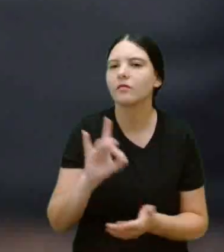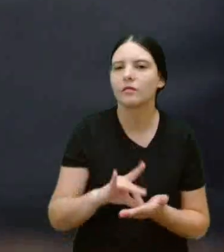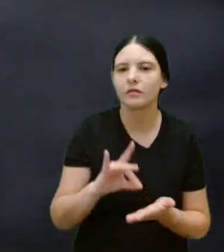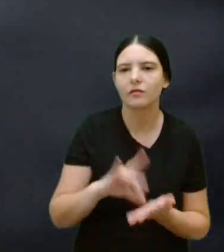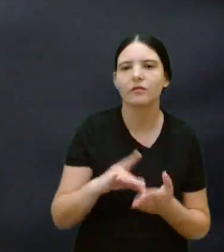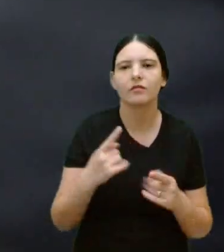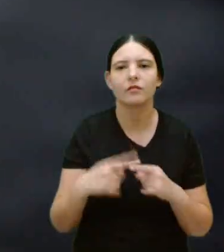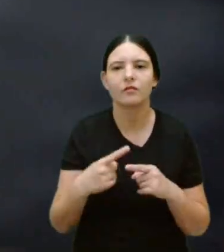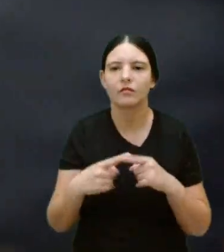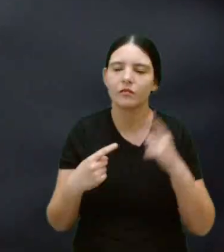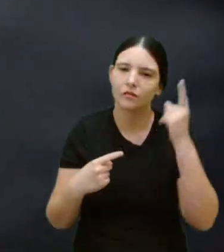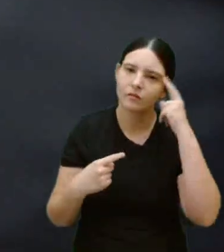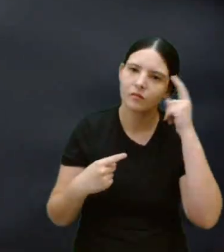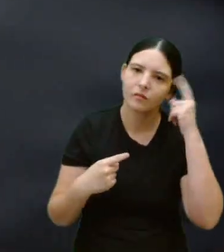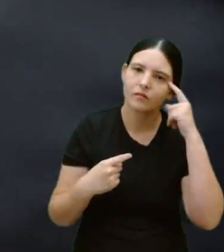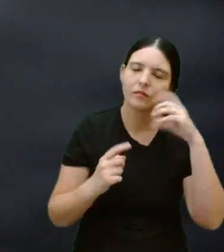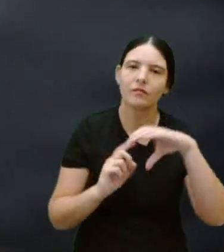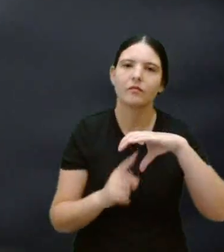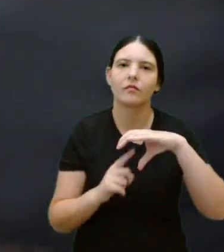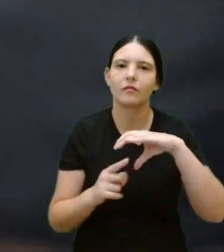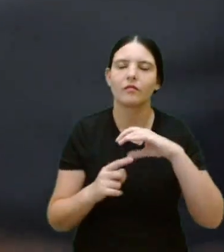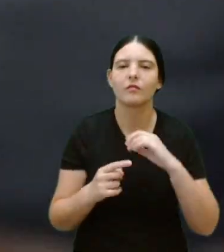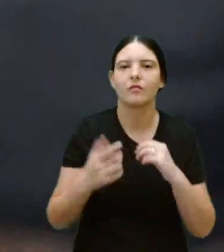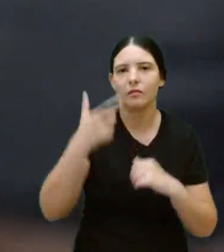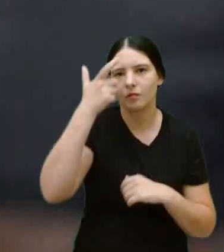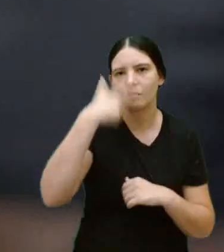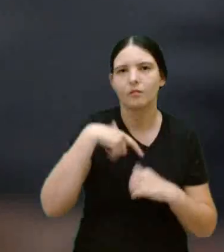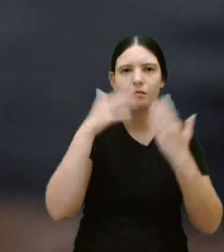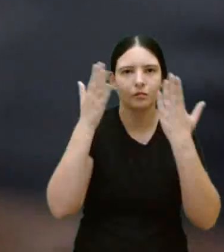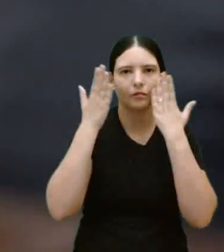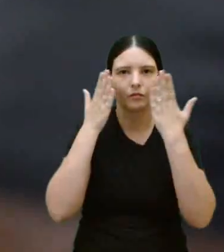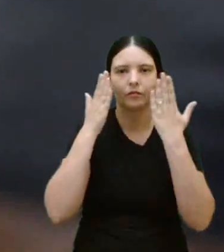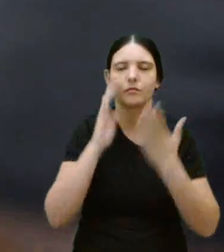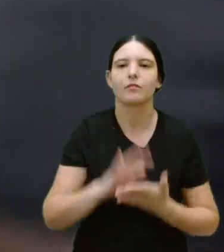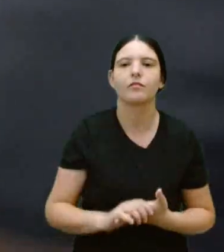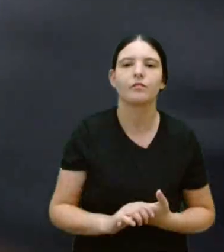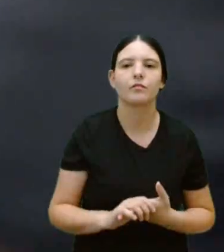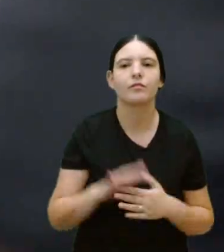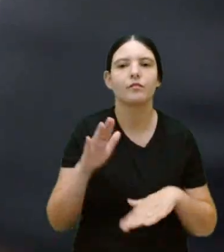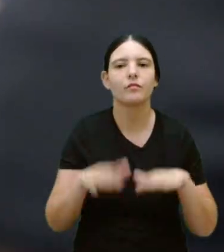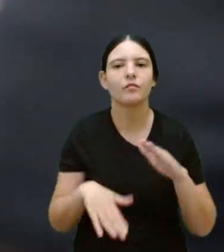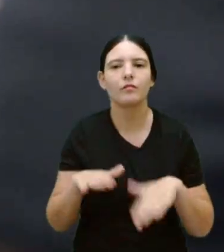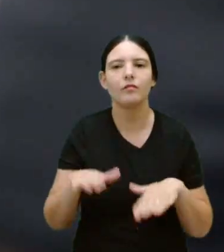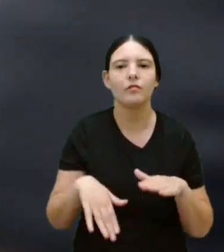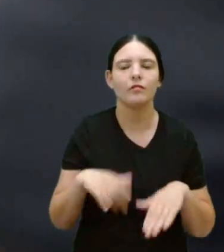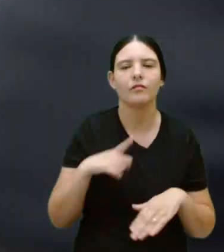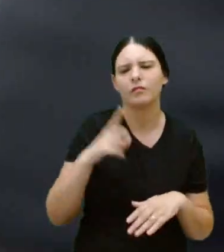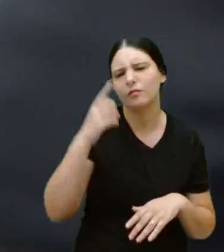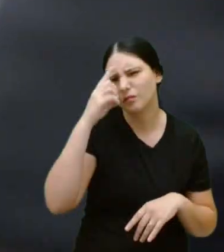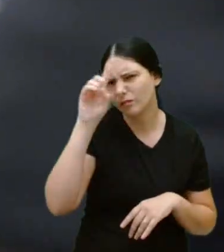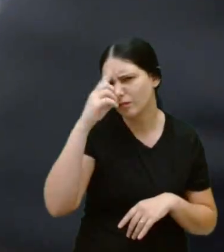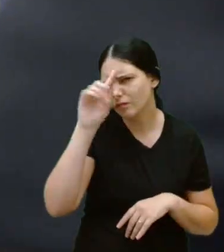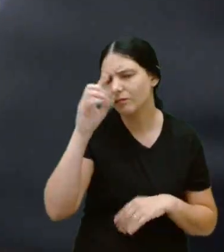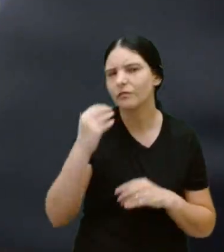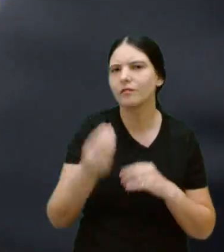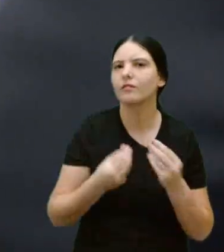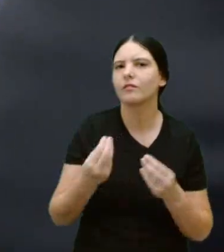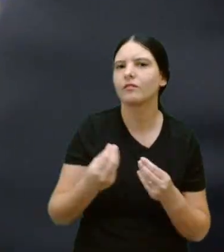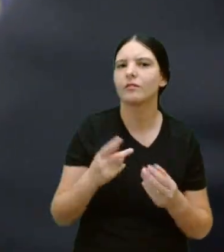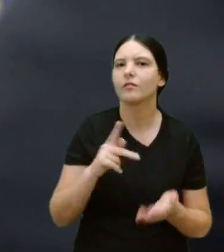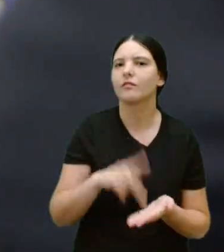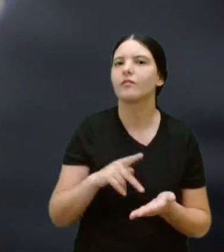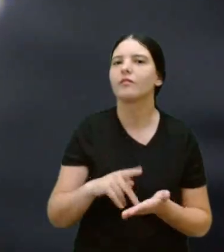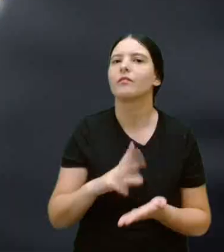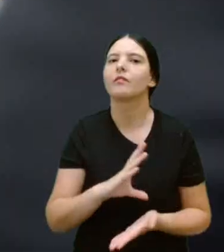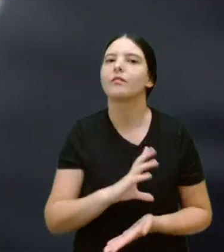na clínica, né, eu sou psicóloga, muitas vezes nós temos dúvidas de como é o nosso verdadeiro amor, como é que a gente